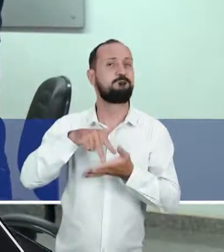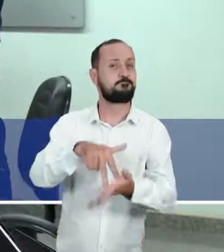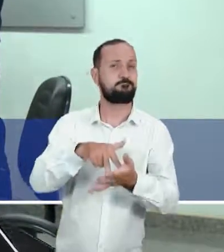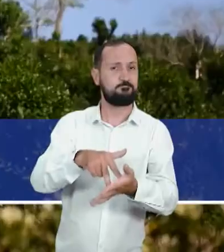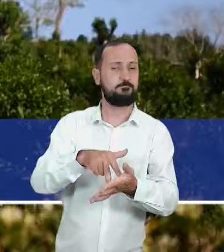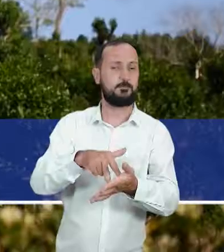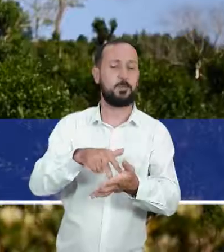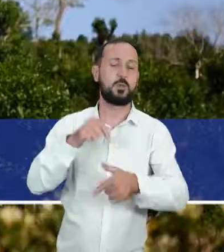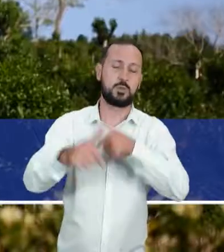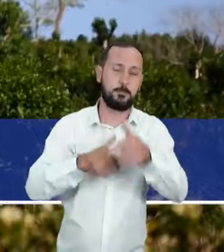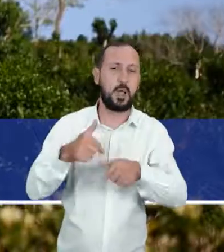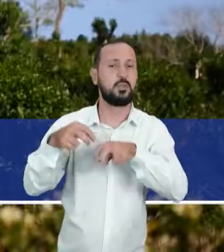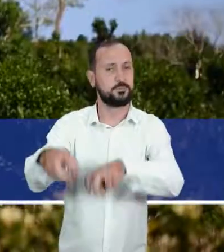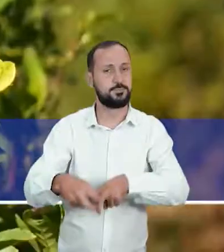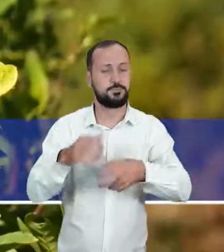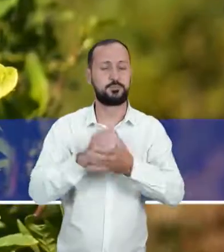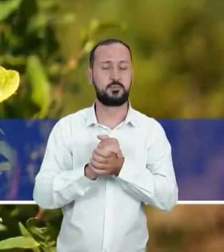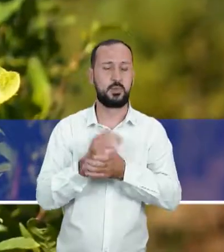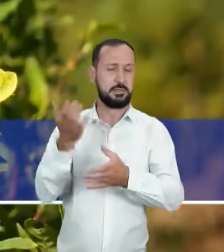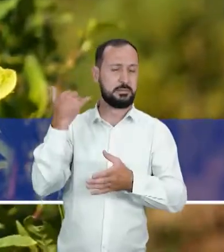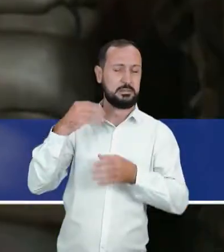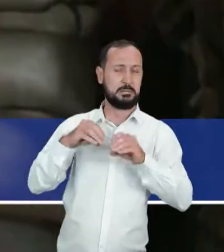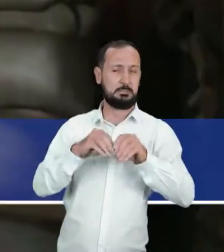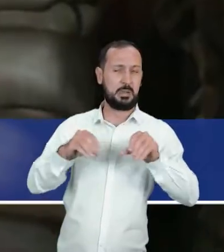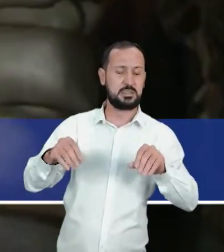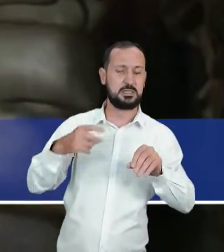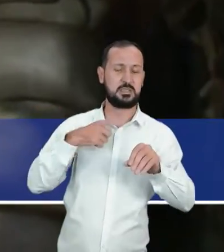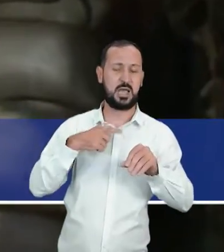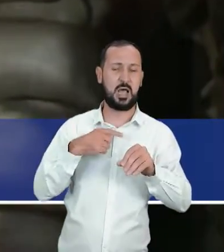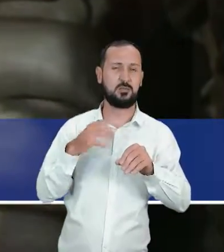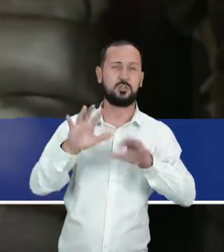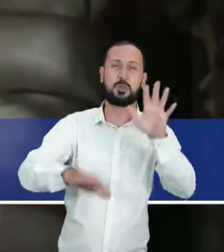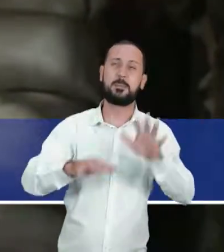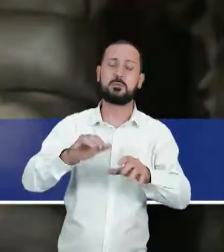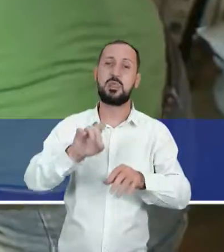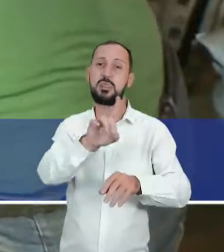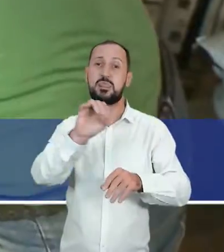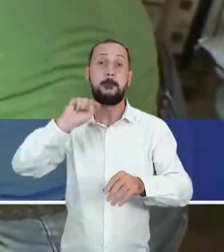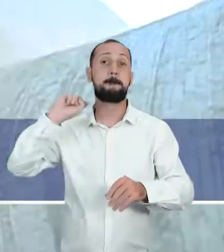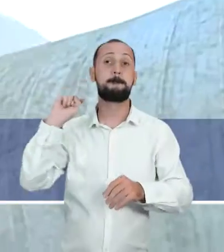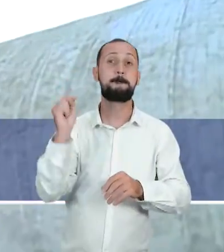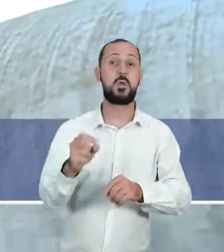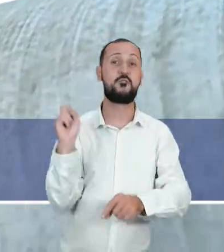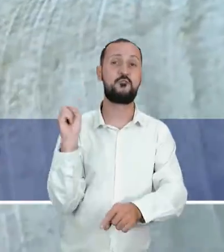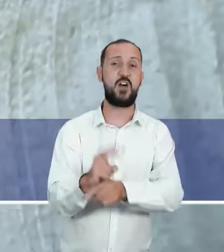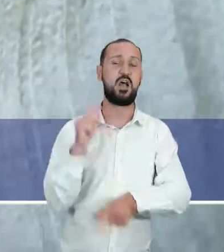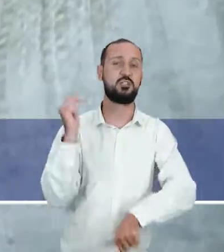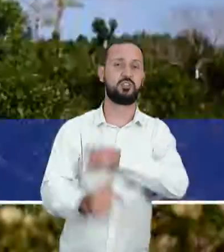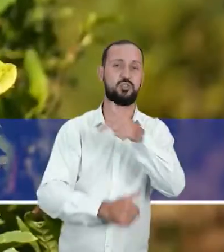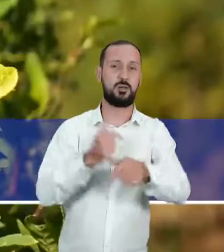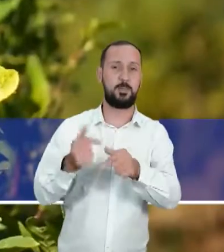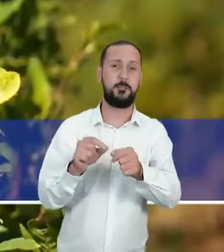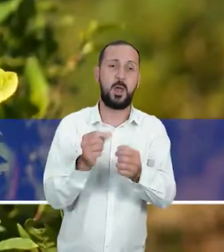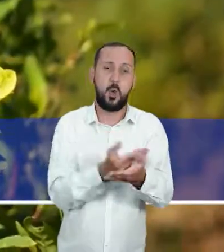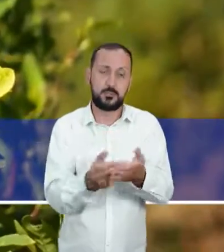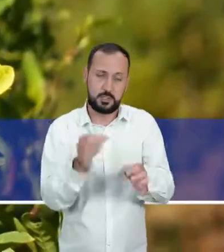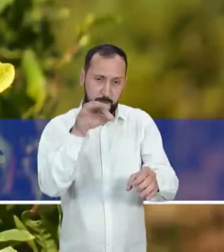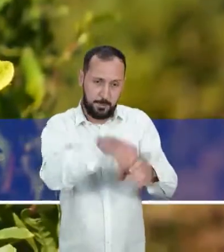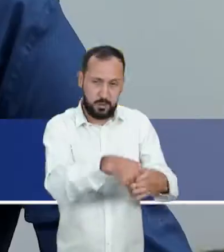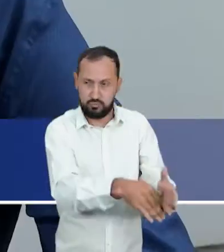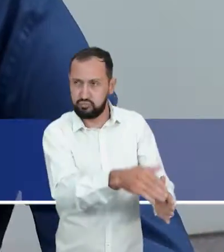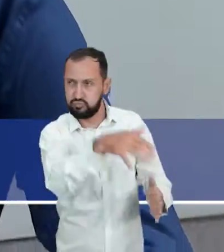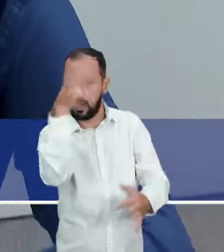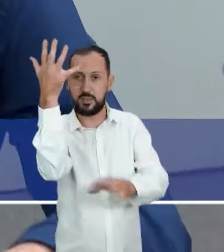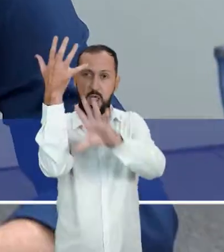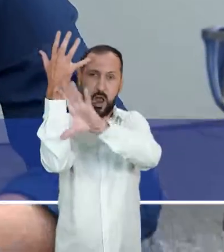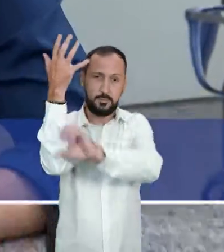fixar o homem no campo. No auge da produção da erva mate no estado, eram mais de 10 mil postos de trabalho preenchidos durante todo o ciclo de